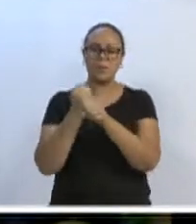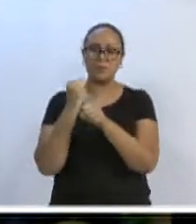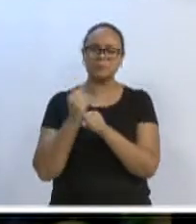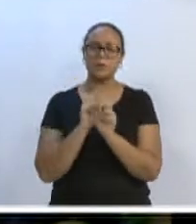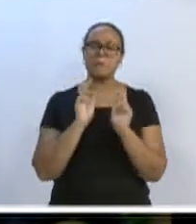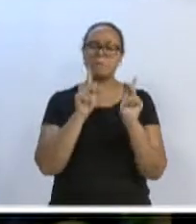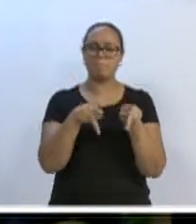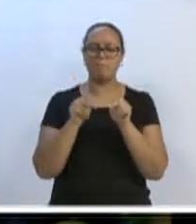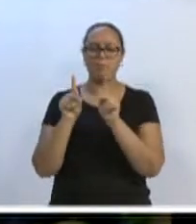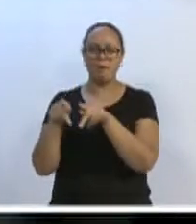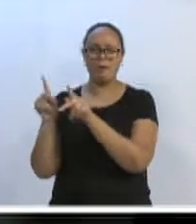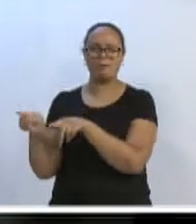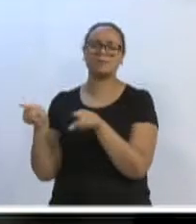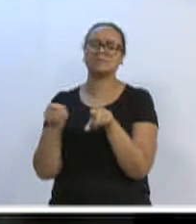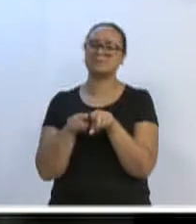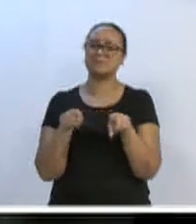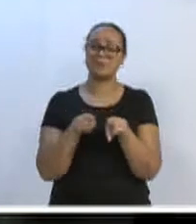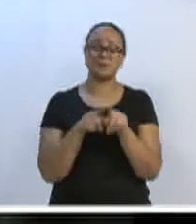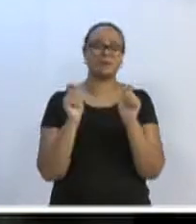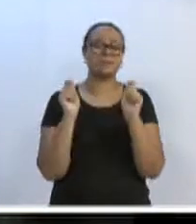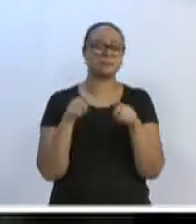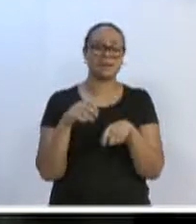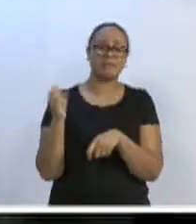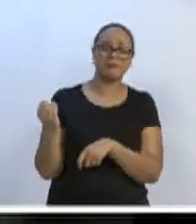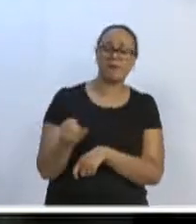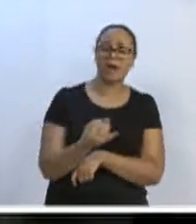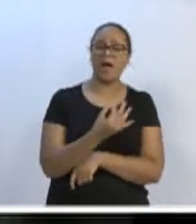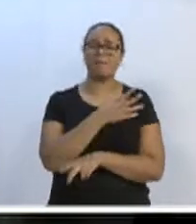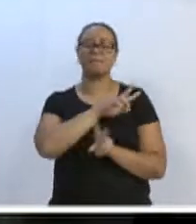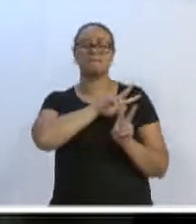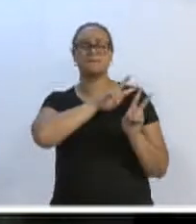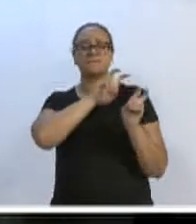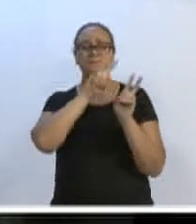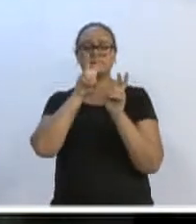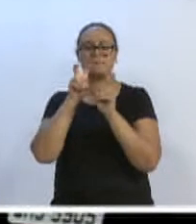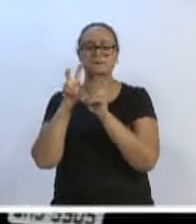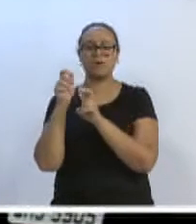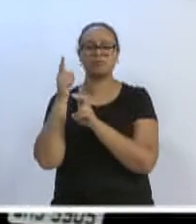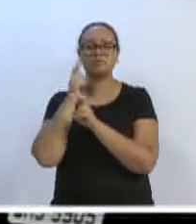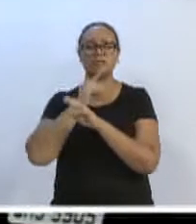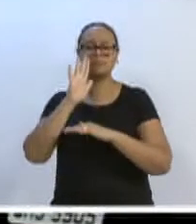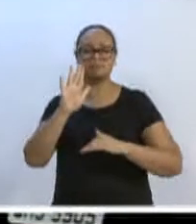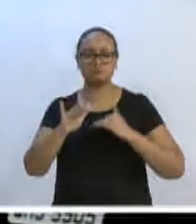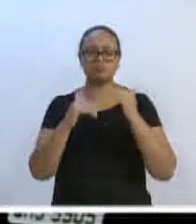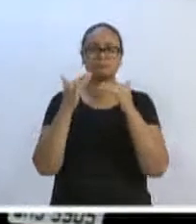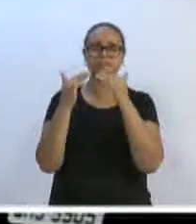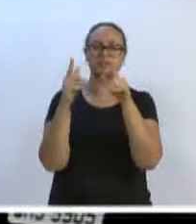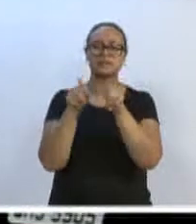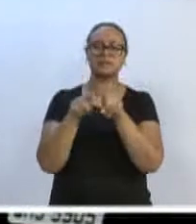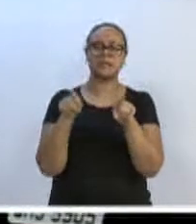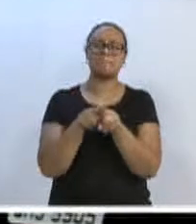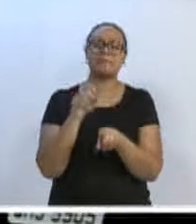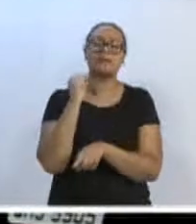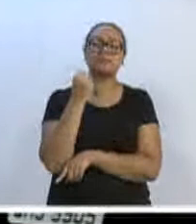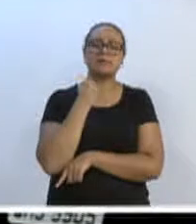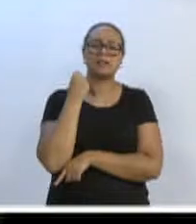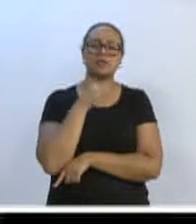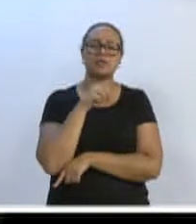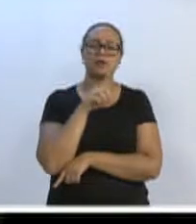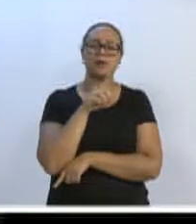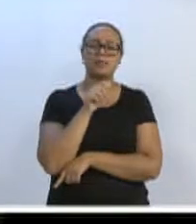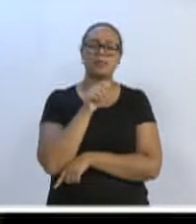inclusive isso tudo possível também da emenda total se na dor da ilha pedro quase 18 milhões